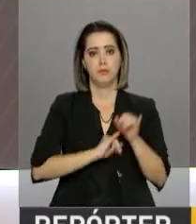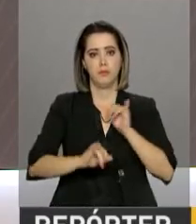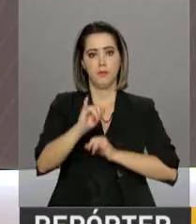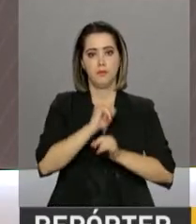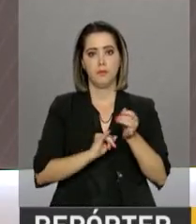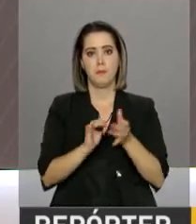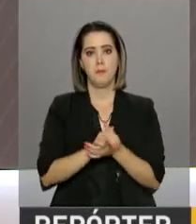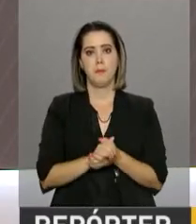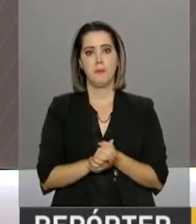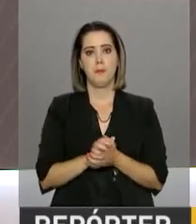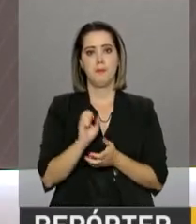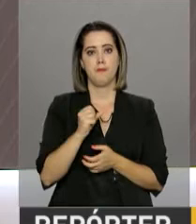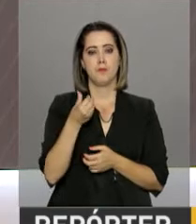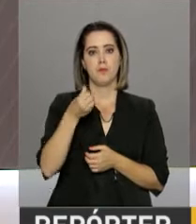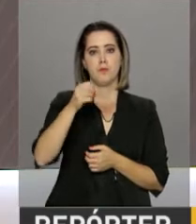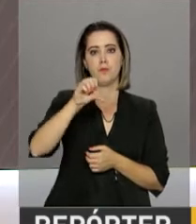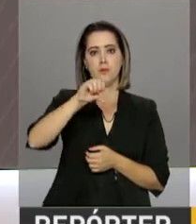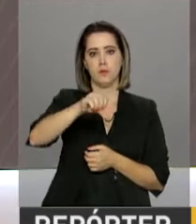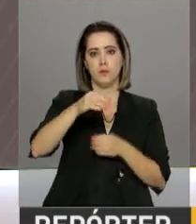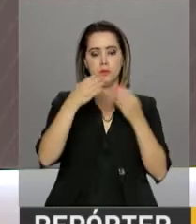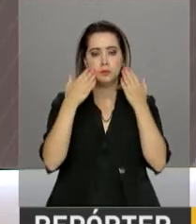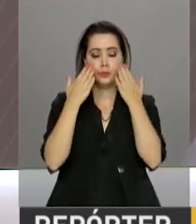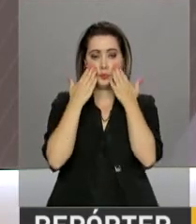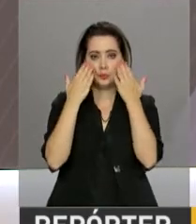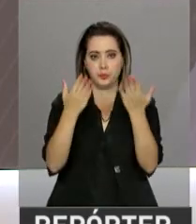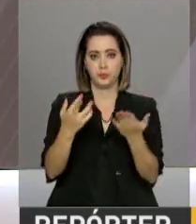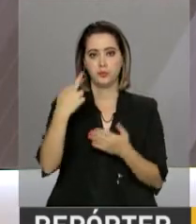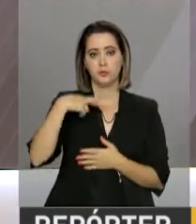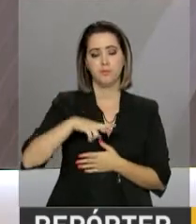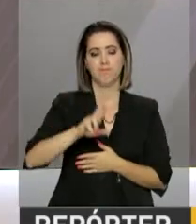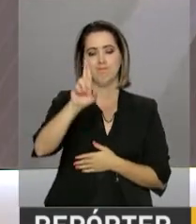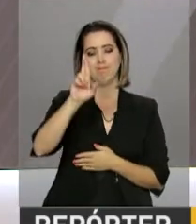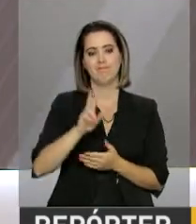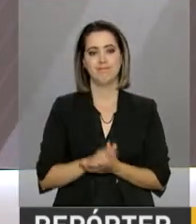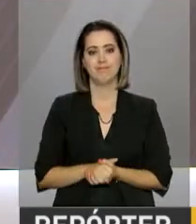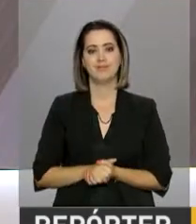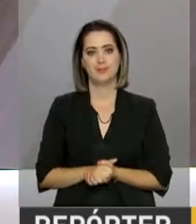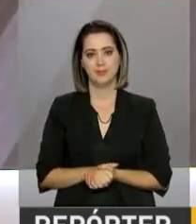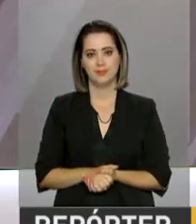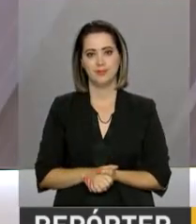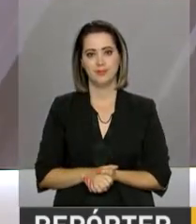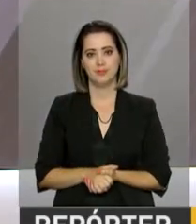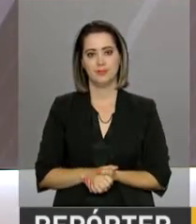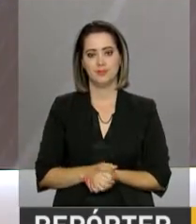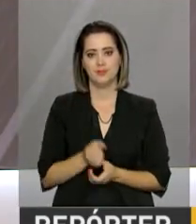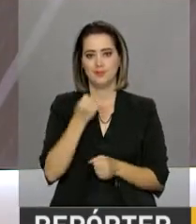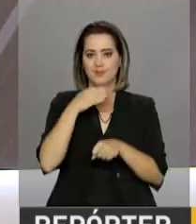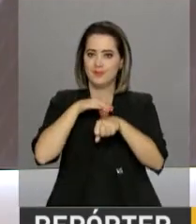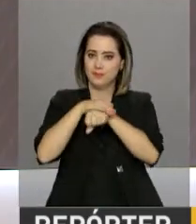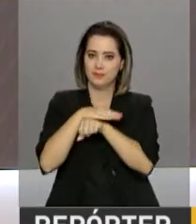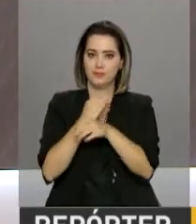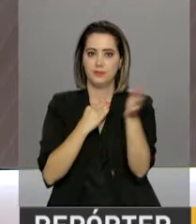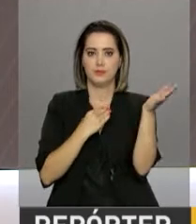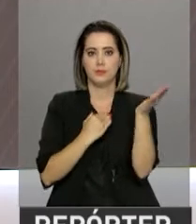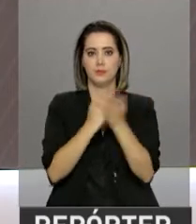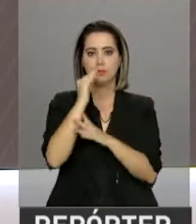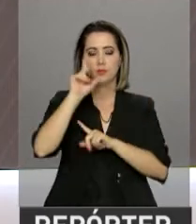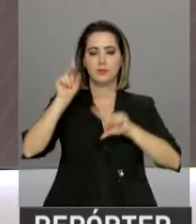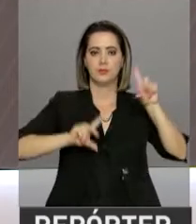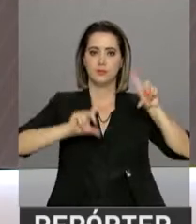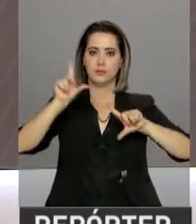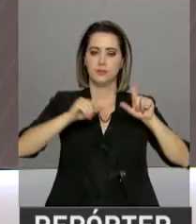momento com mais informações, ou amanhã às 9 da manhã, na primeira edição do Repórter NBR. Uma ótima noite para você e